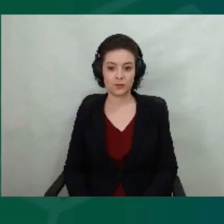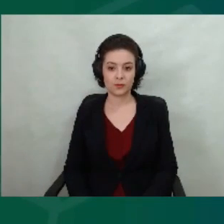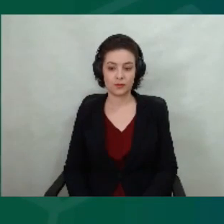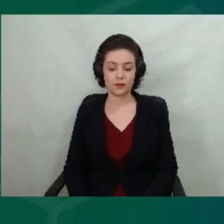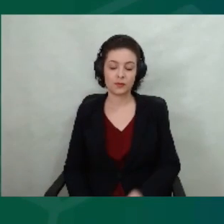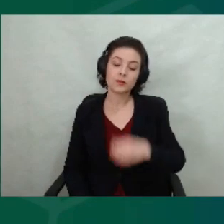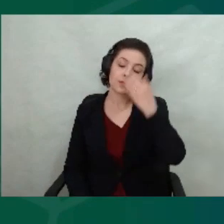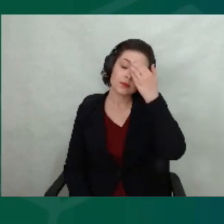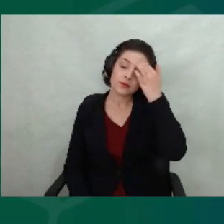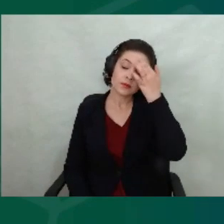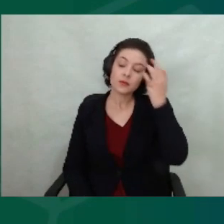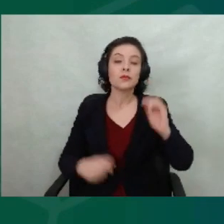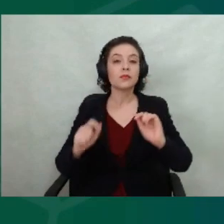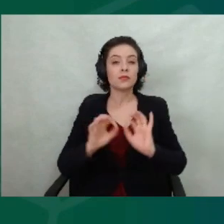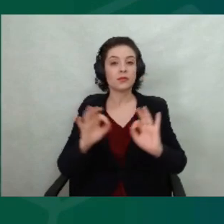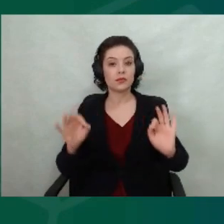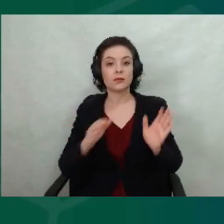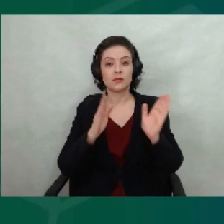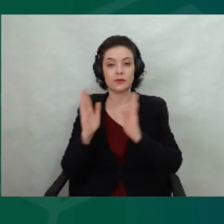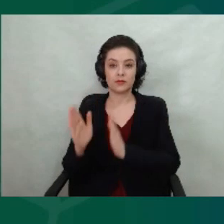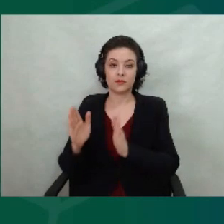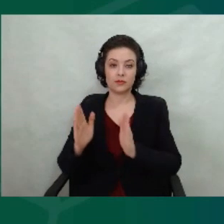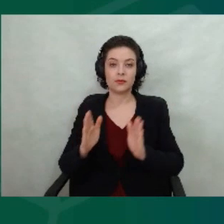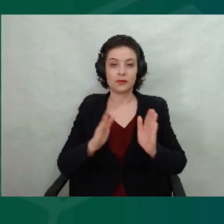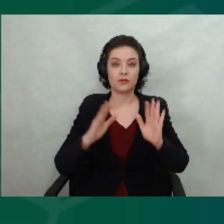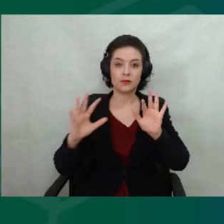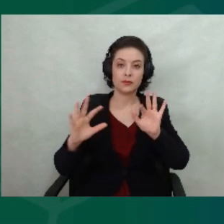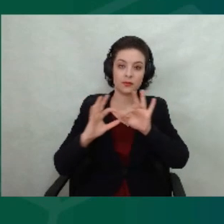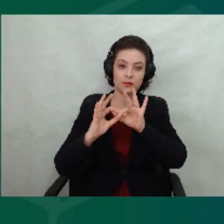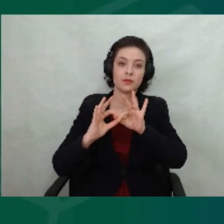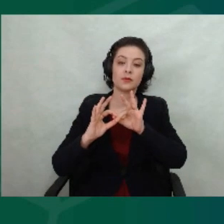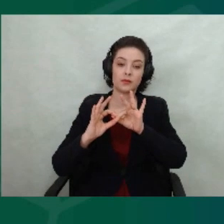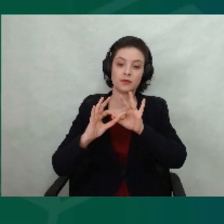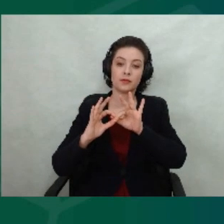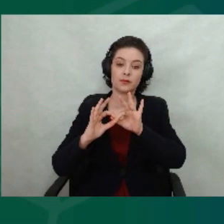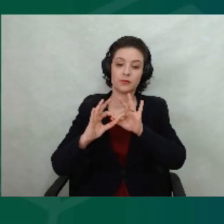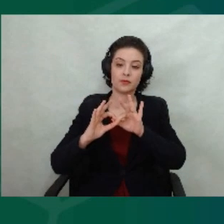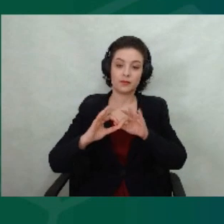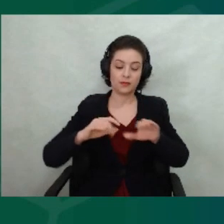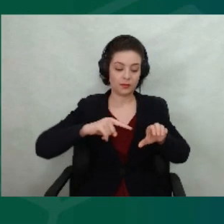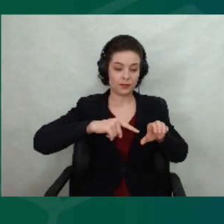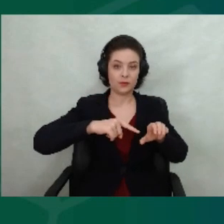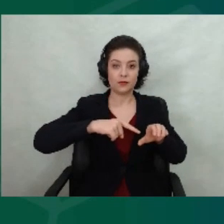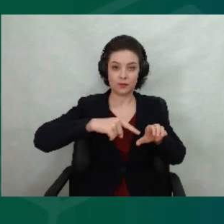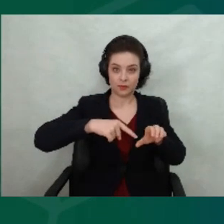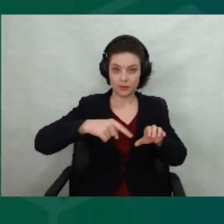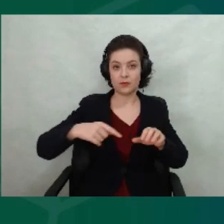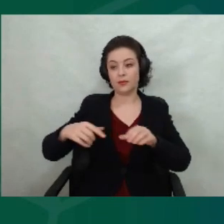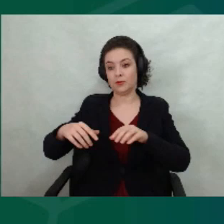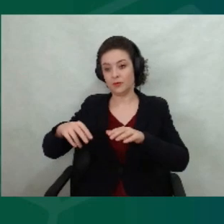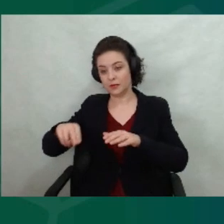Ótimo, aqui a sequência, conectado o suctor no vácuo do leito,